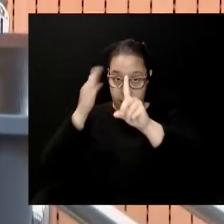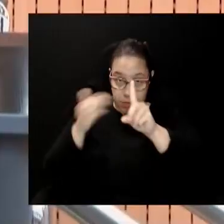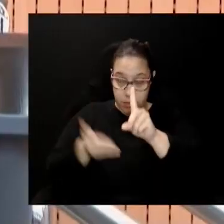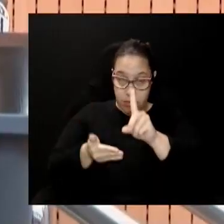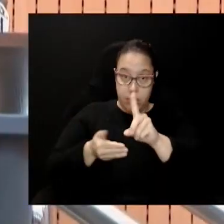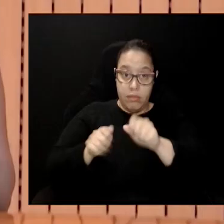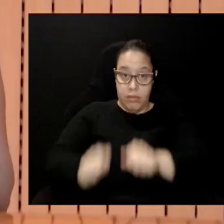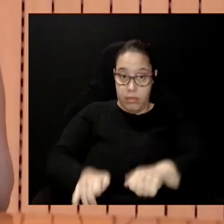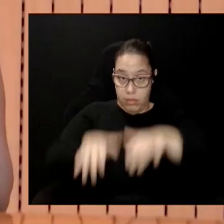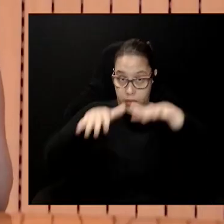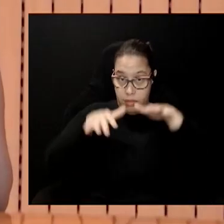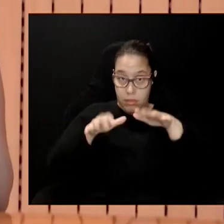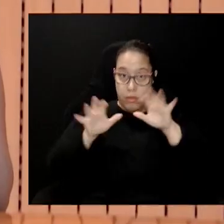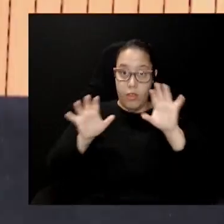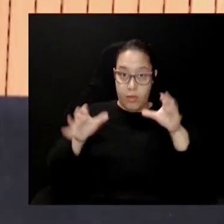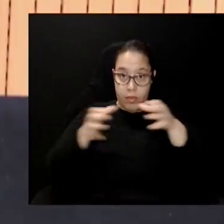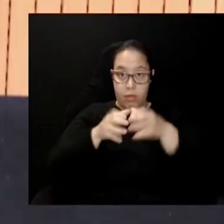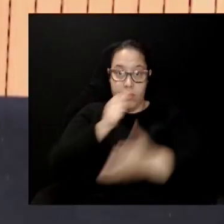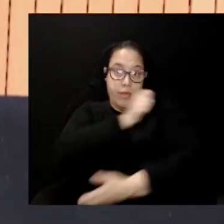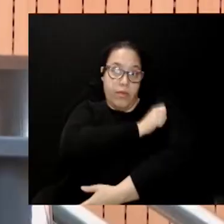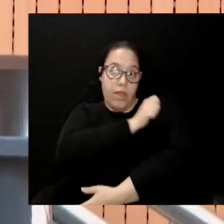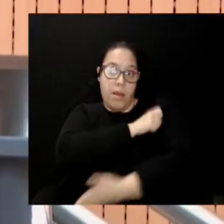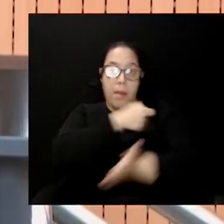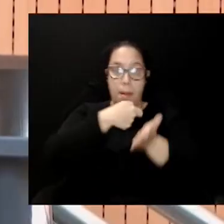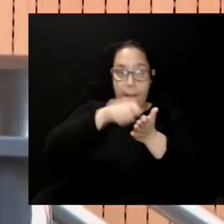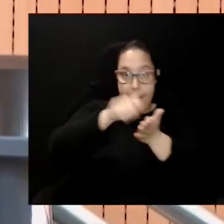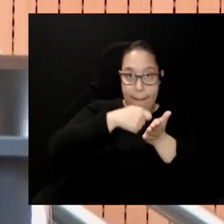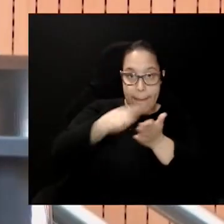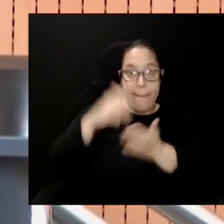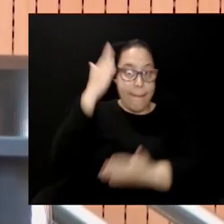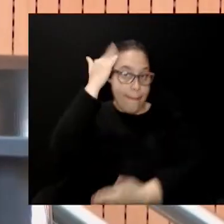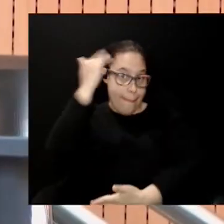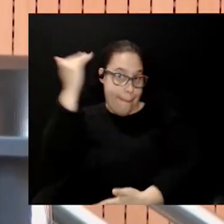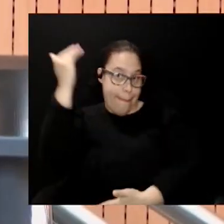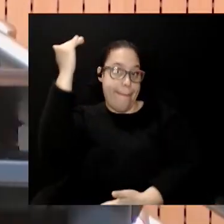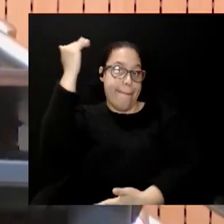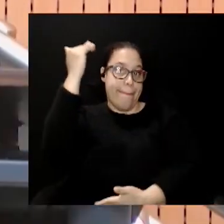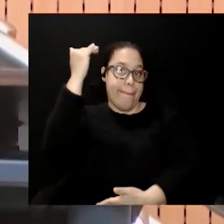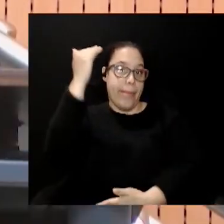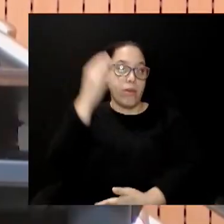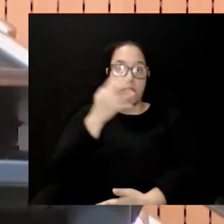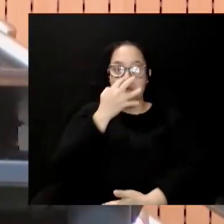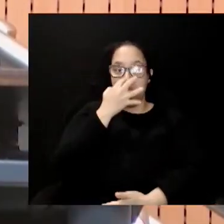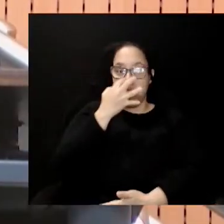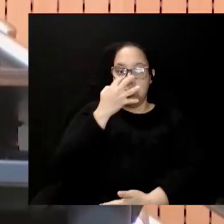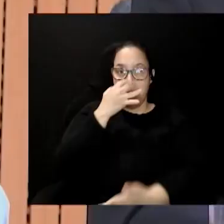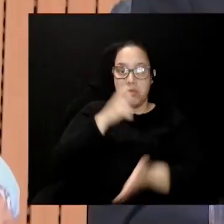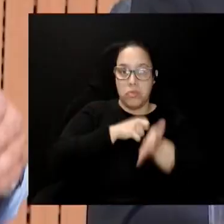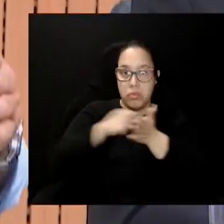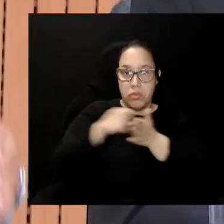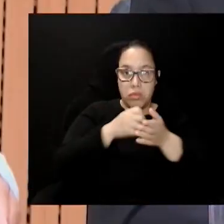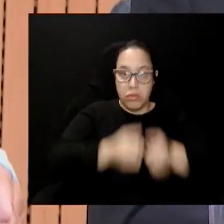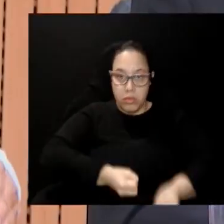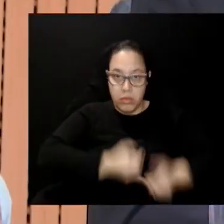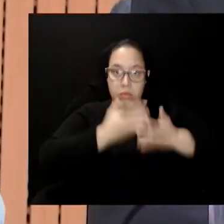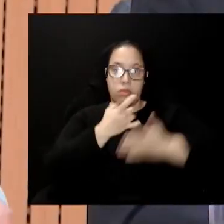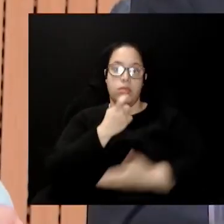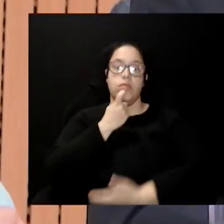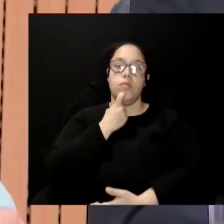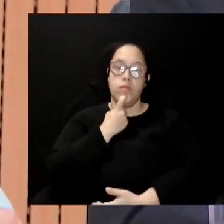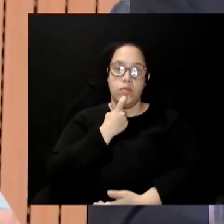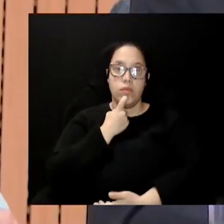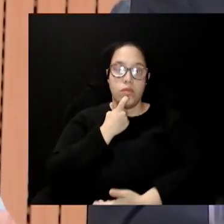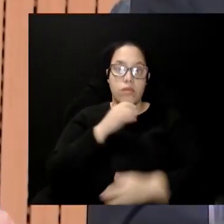reuniu autoridades, escritores, acadêmicos e admiradores da obra do poeta campineiro. A mesa de trabalho